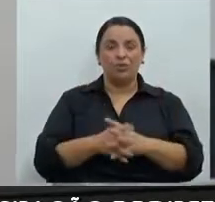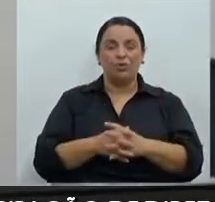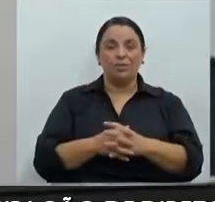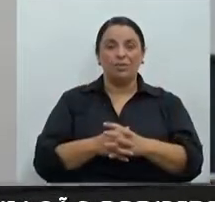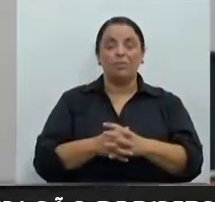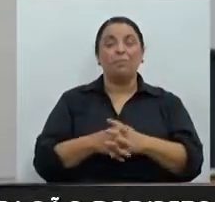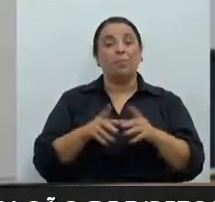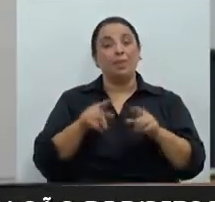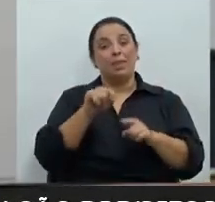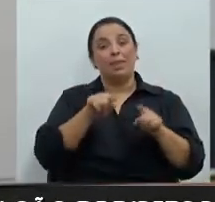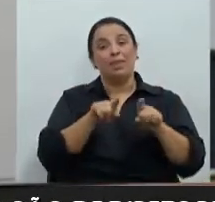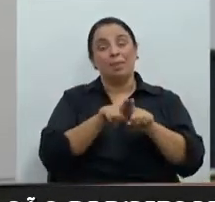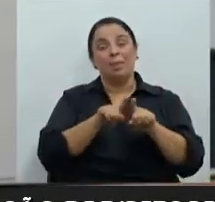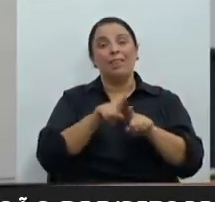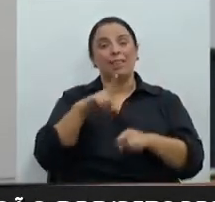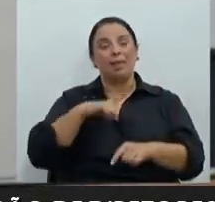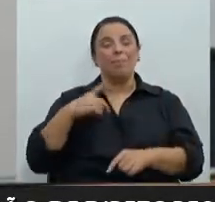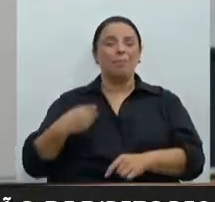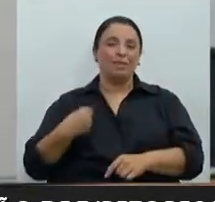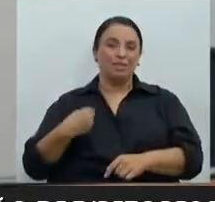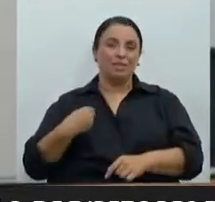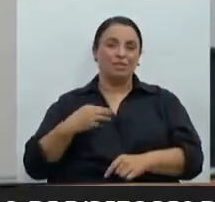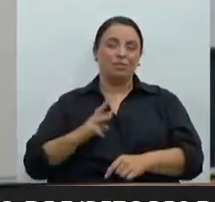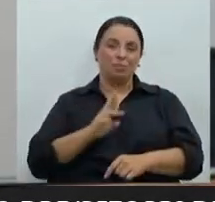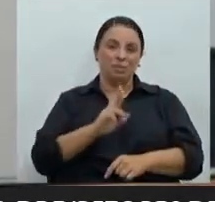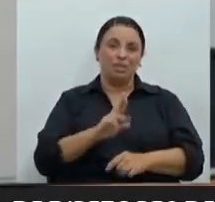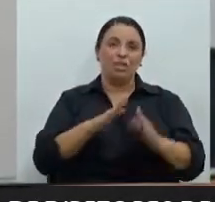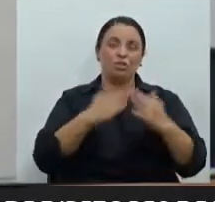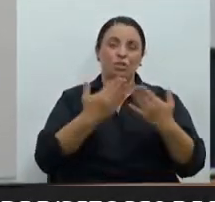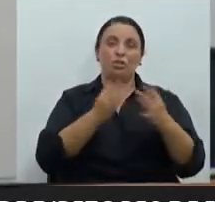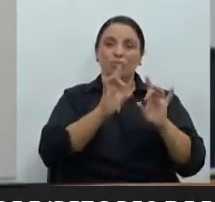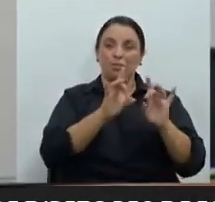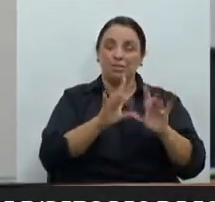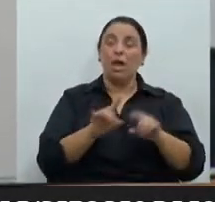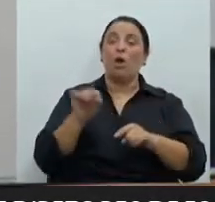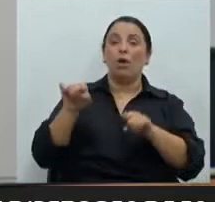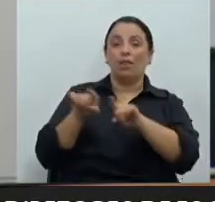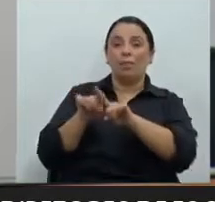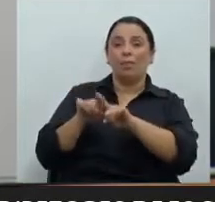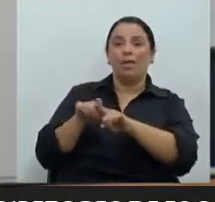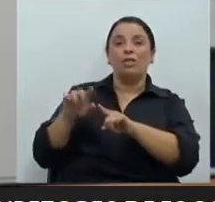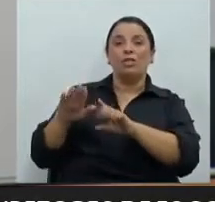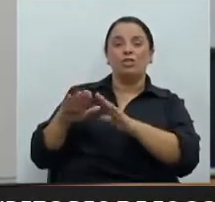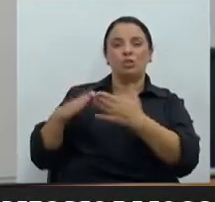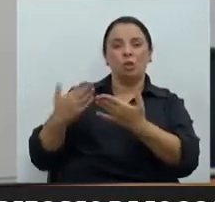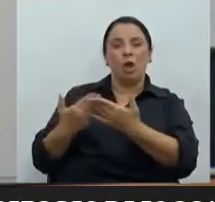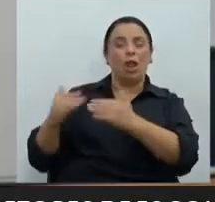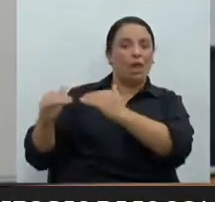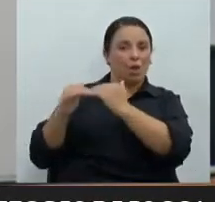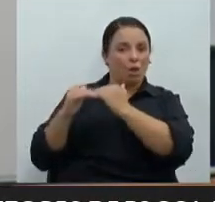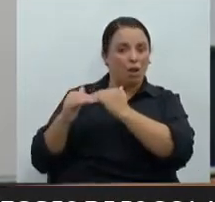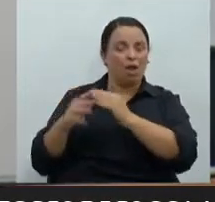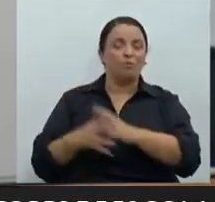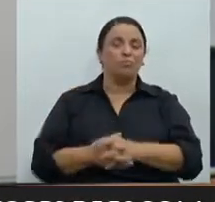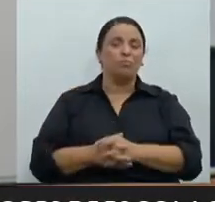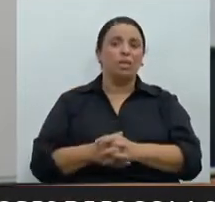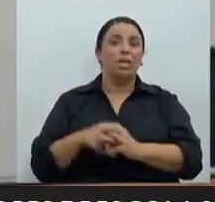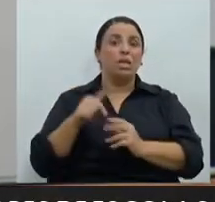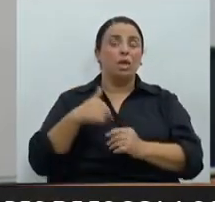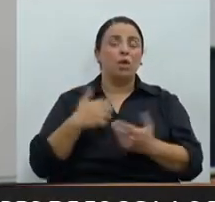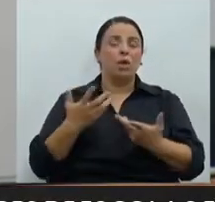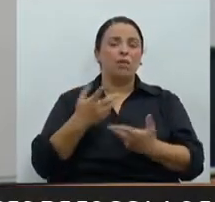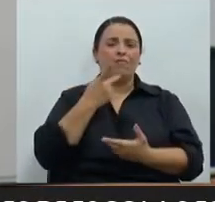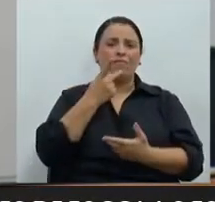especiais conosco, escola também regular. E eu inicio, então, só fazendo essa diferença. Nós temos